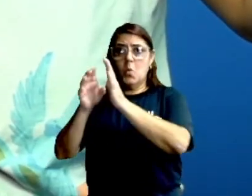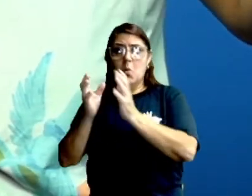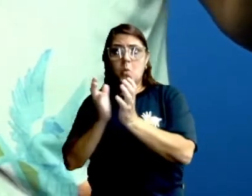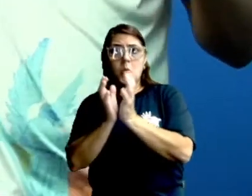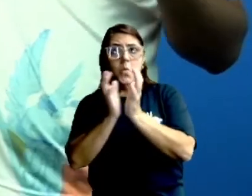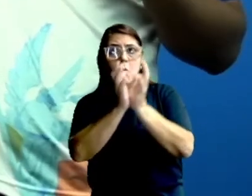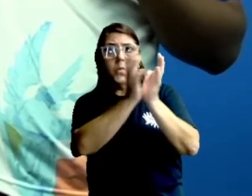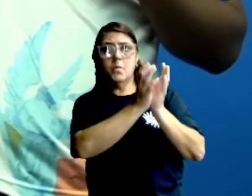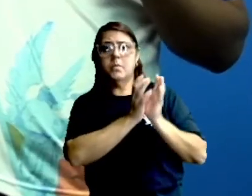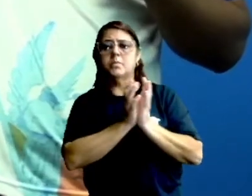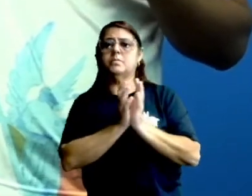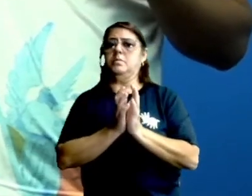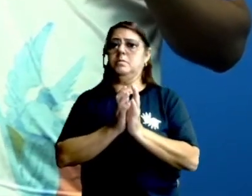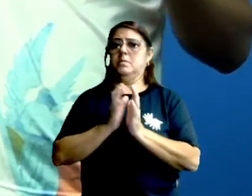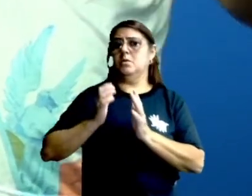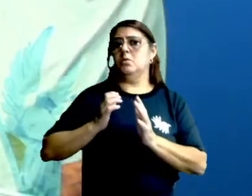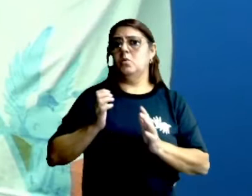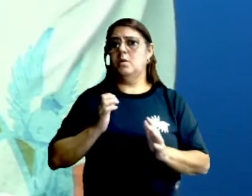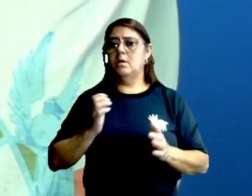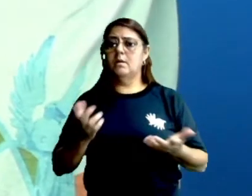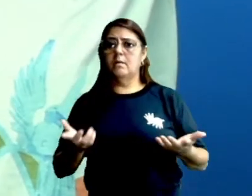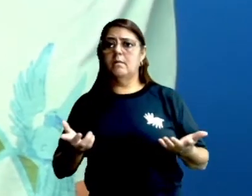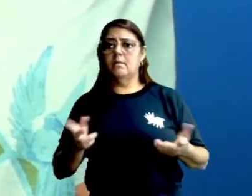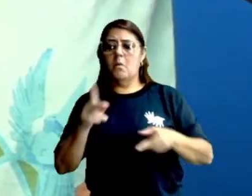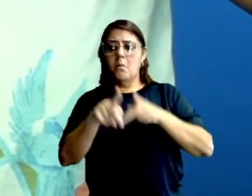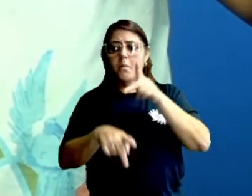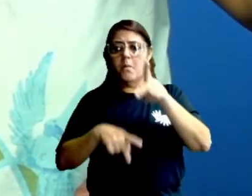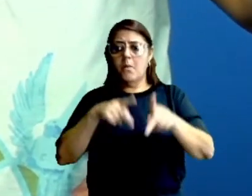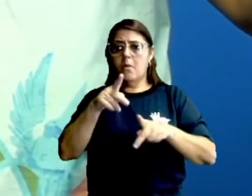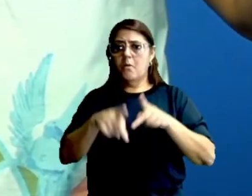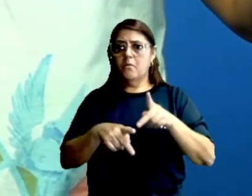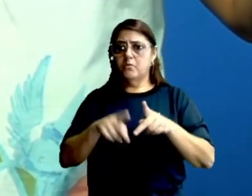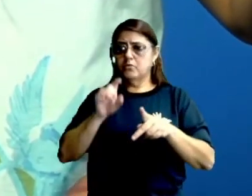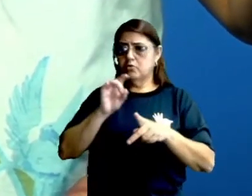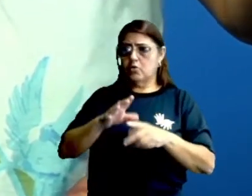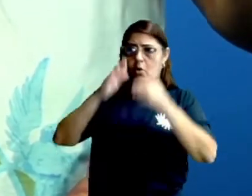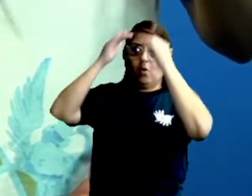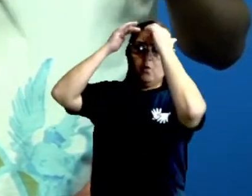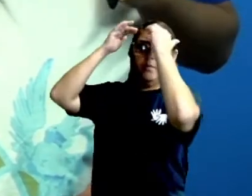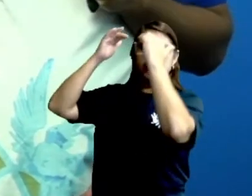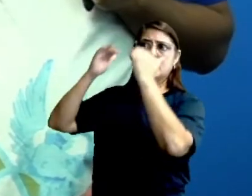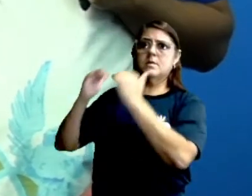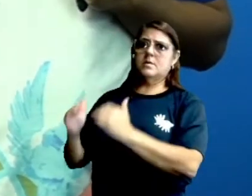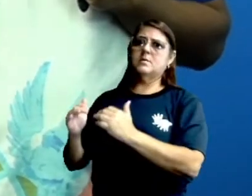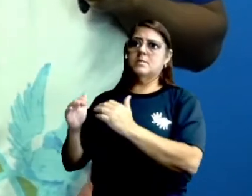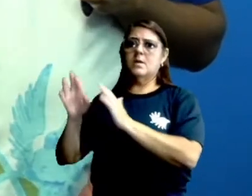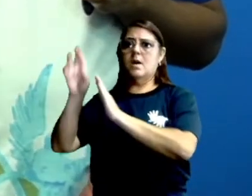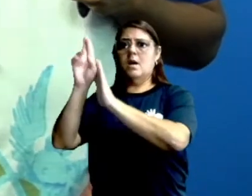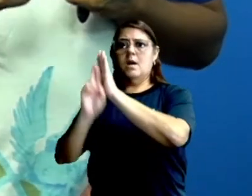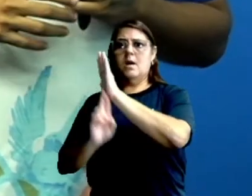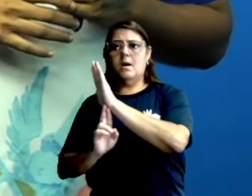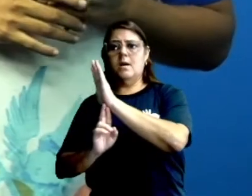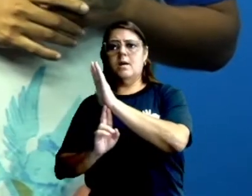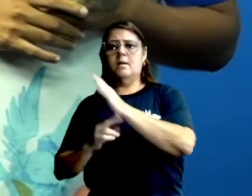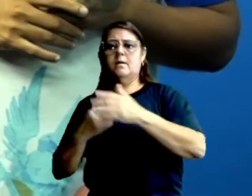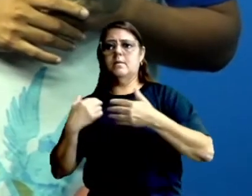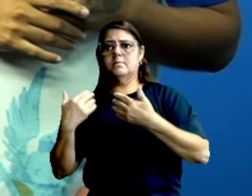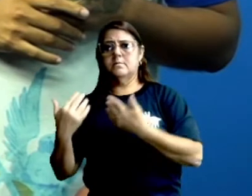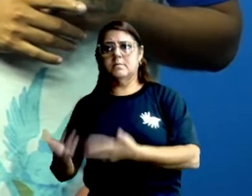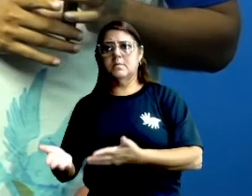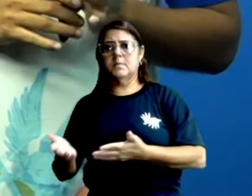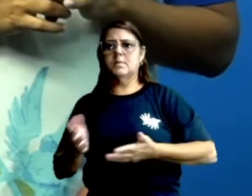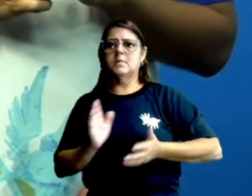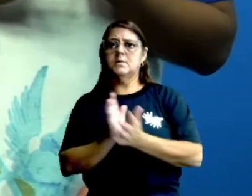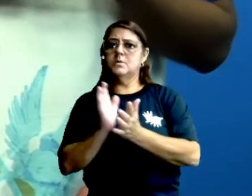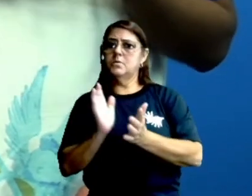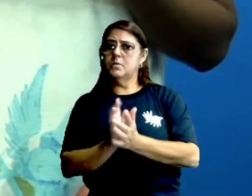muito rígida. E as elites é que comandavam. O povo tinha que apenas obedecer às regras ditadas, né, por estas